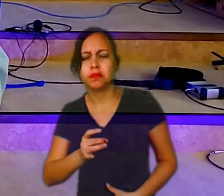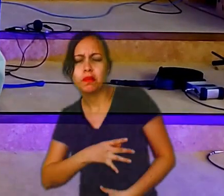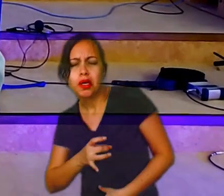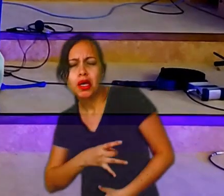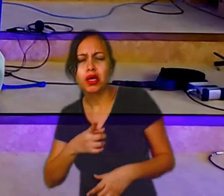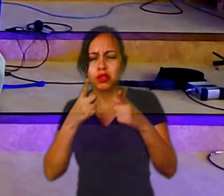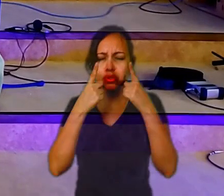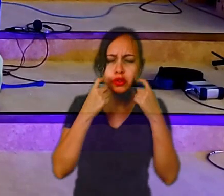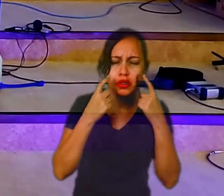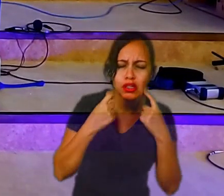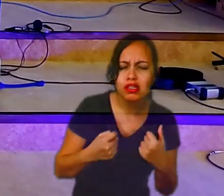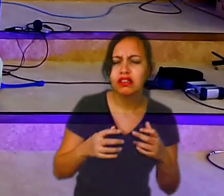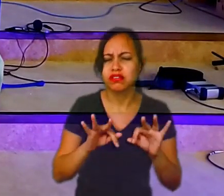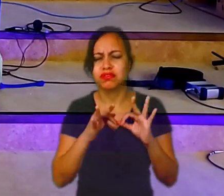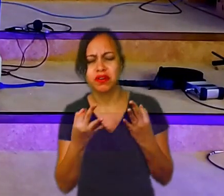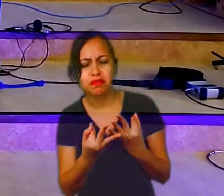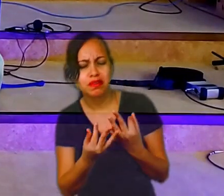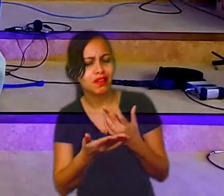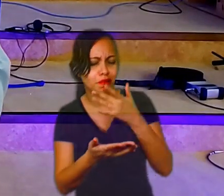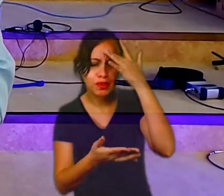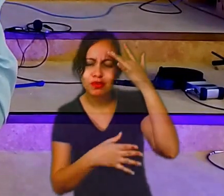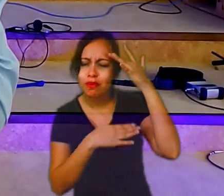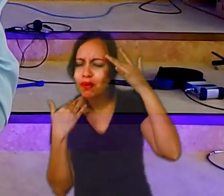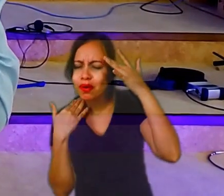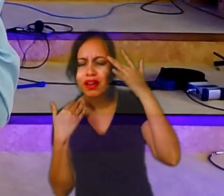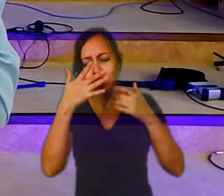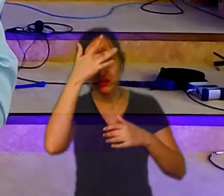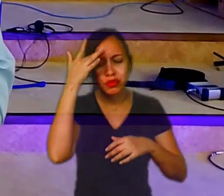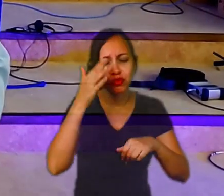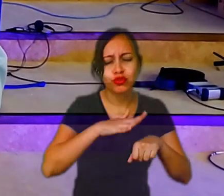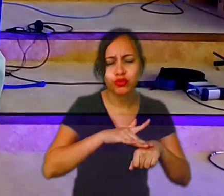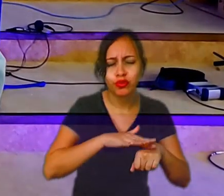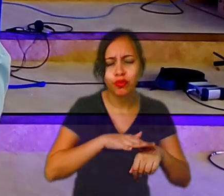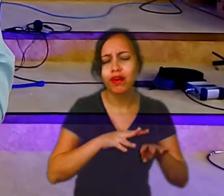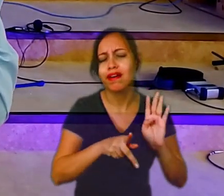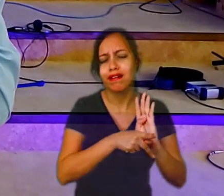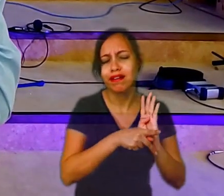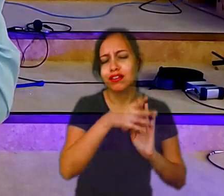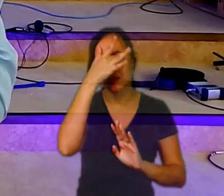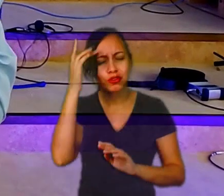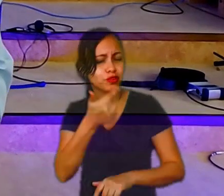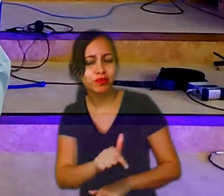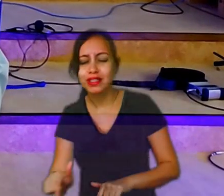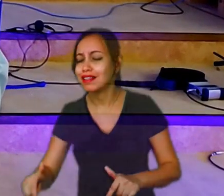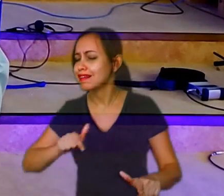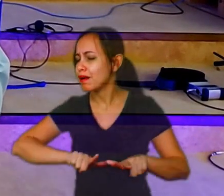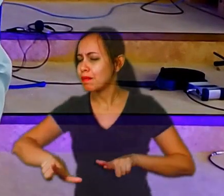temorosos, chorando, família enlutada, os enfermos da Tua igreja, Senhor, os desempregados, os que